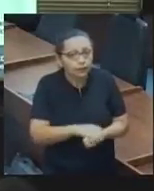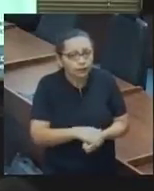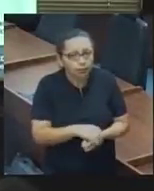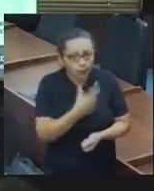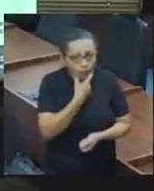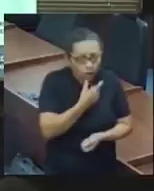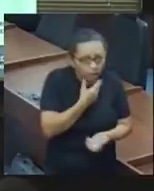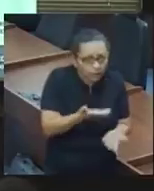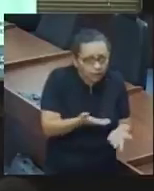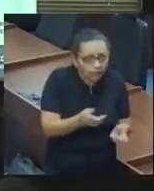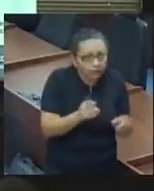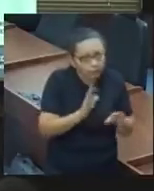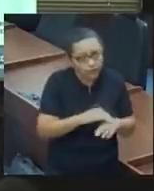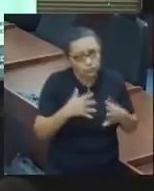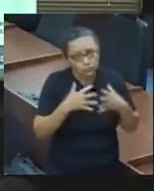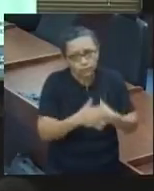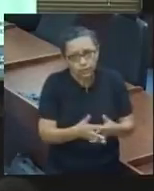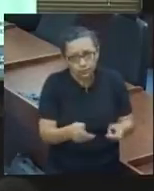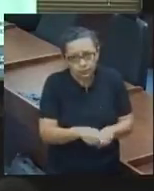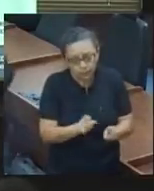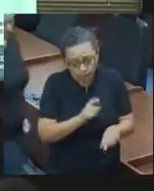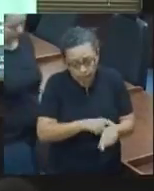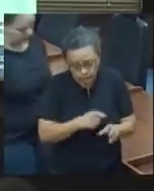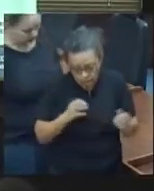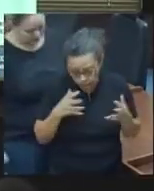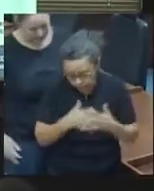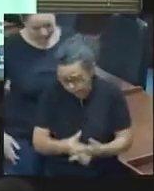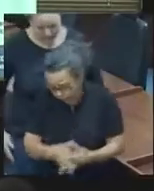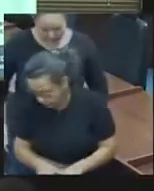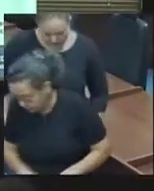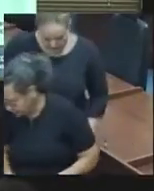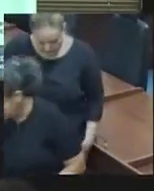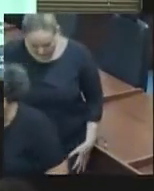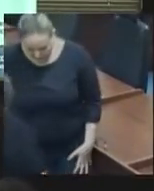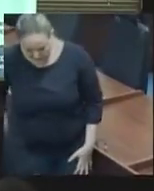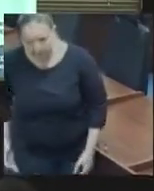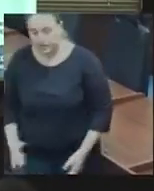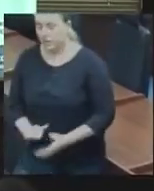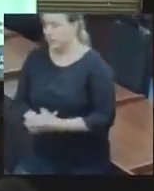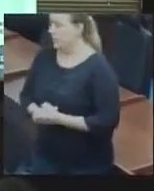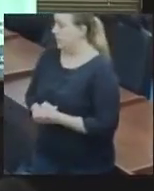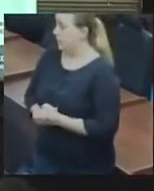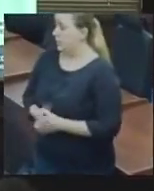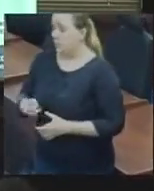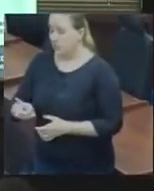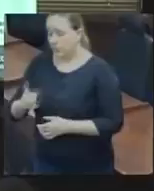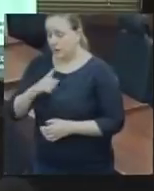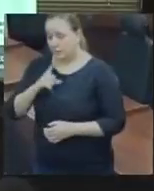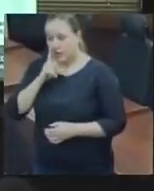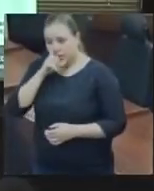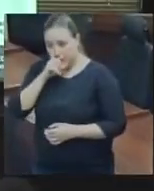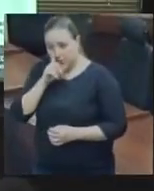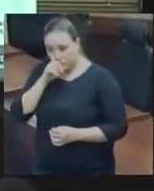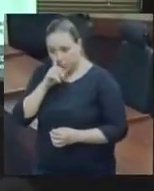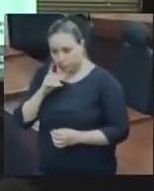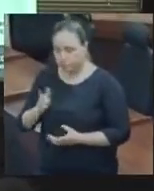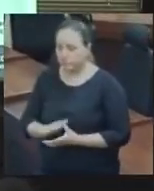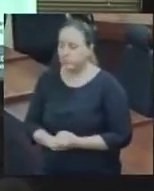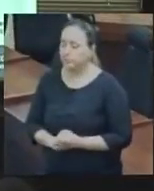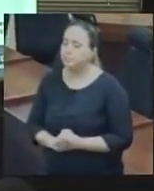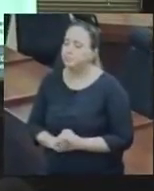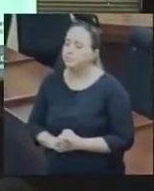muito mais é uma situação extremamente constrangedora né e sempre de risco então